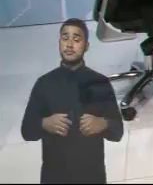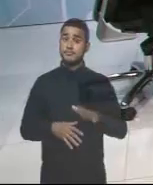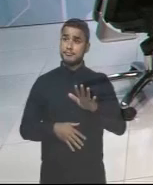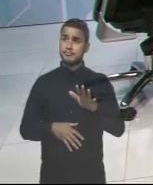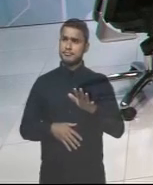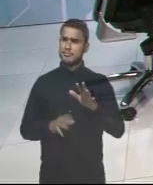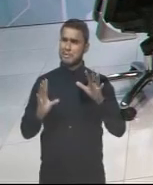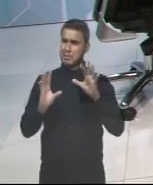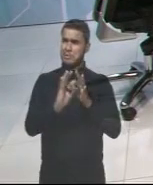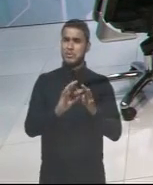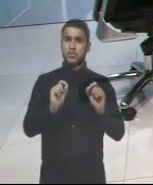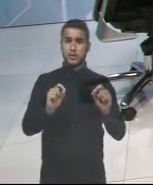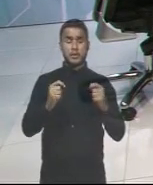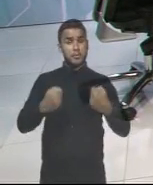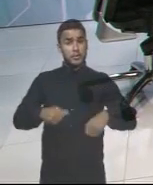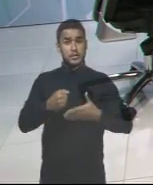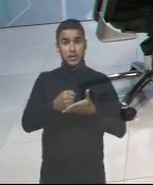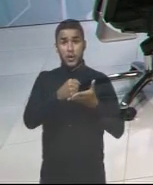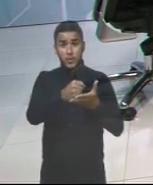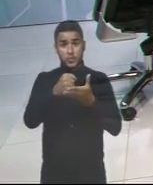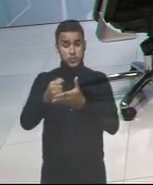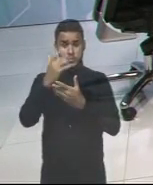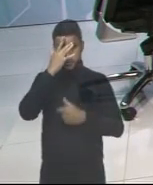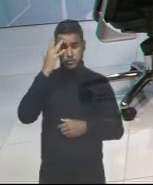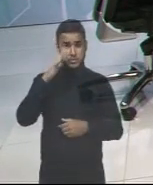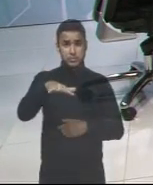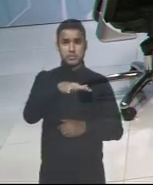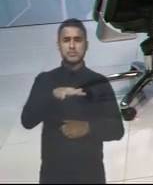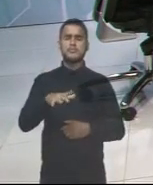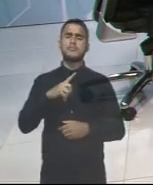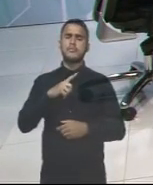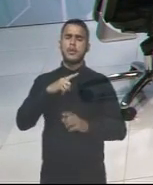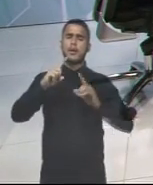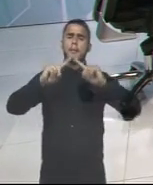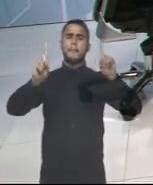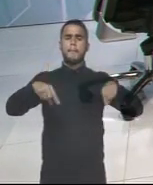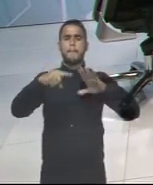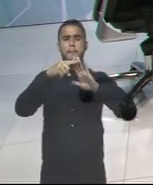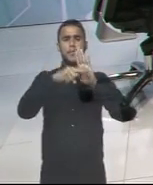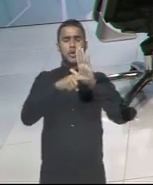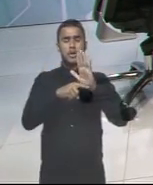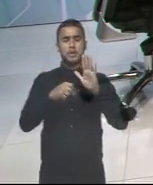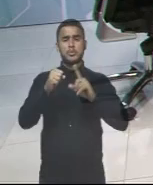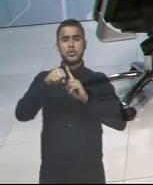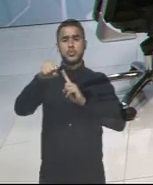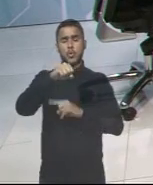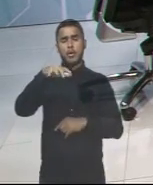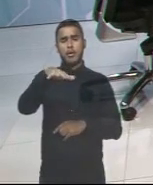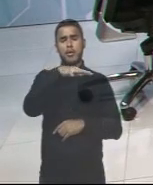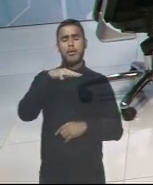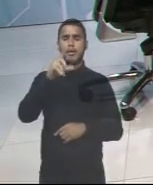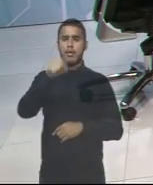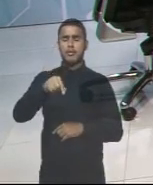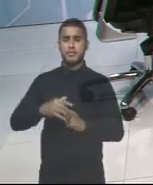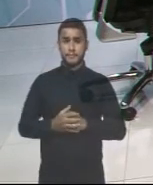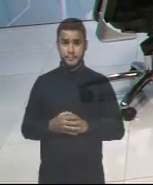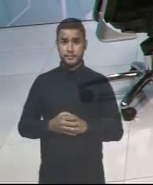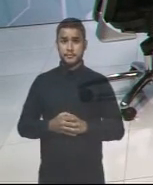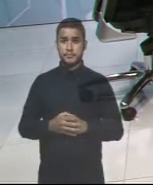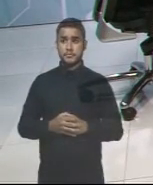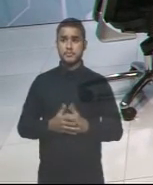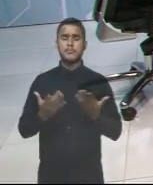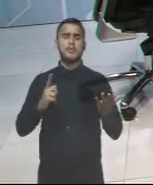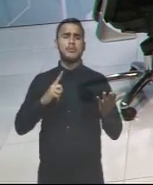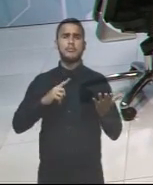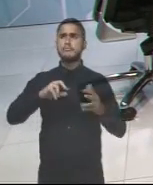programas sociais, inclusive, que estão aí, que eu aplaudo, tinha esse objetivo. No caso, fazendo aqui mutatis